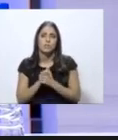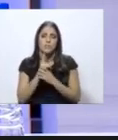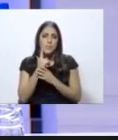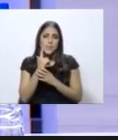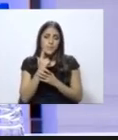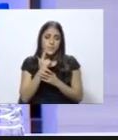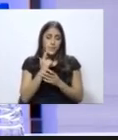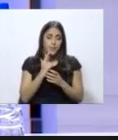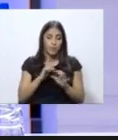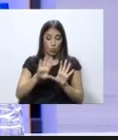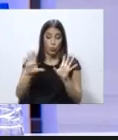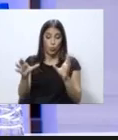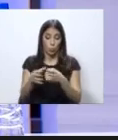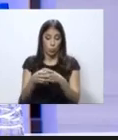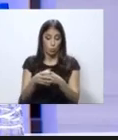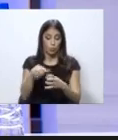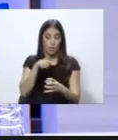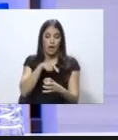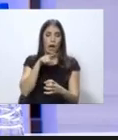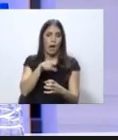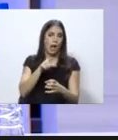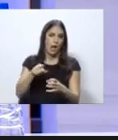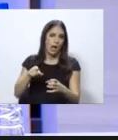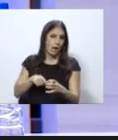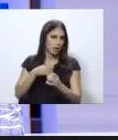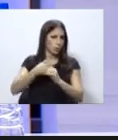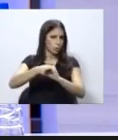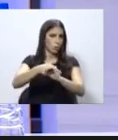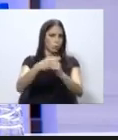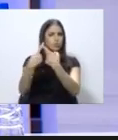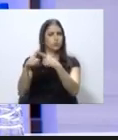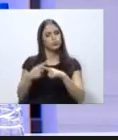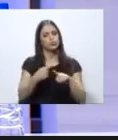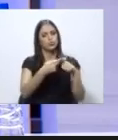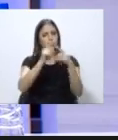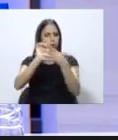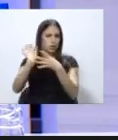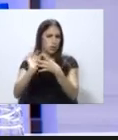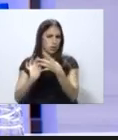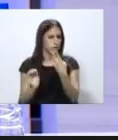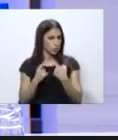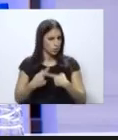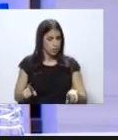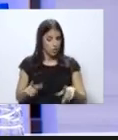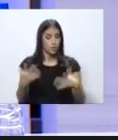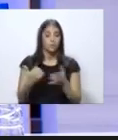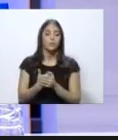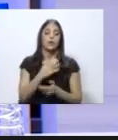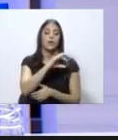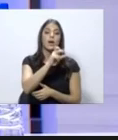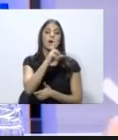Um plantel é constituído por jogadores de diferentes características. O Carraça tem muita experiência